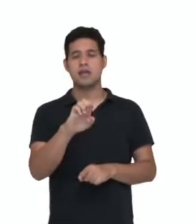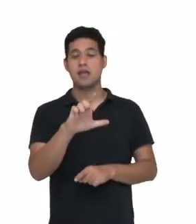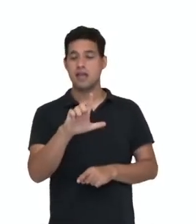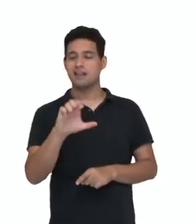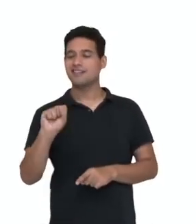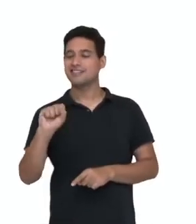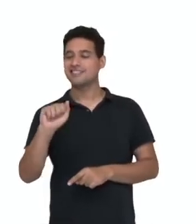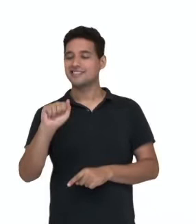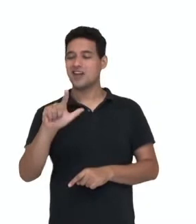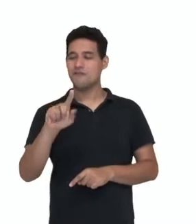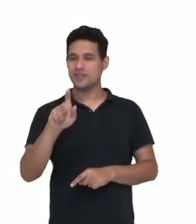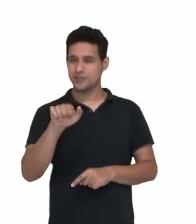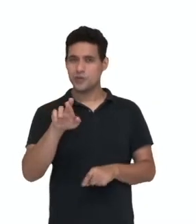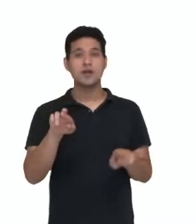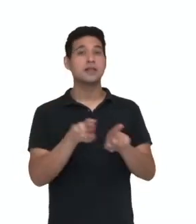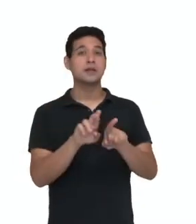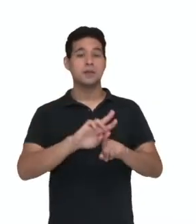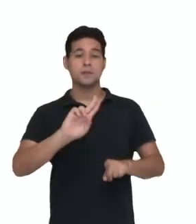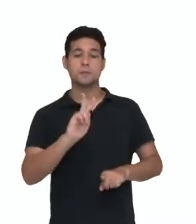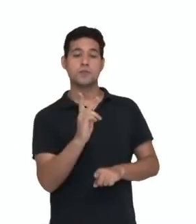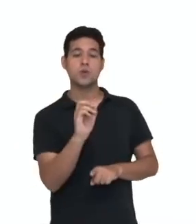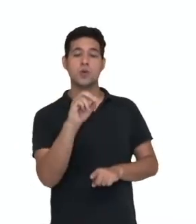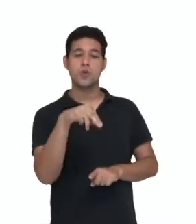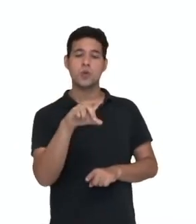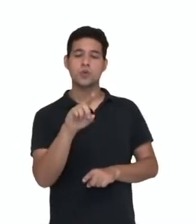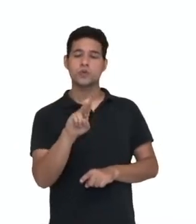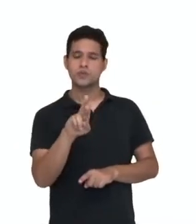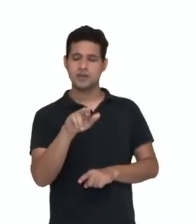nós temos mais uma personalidade